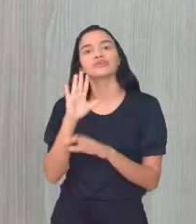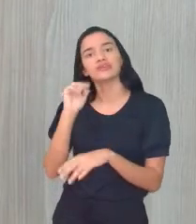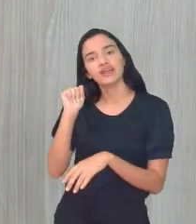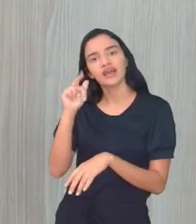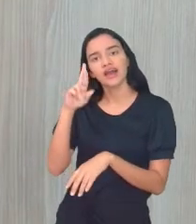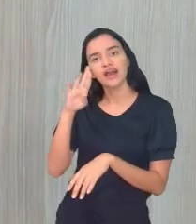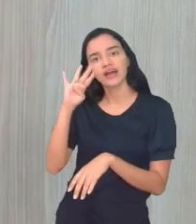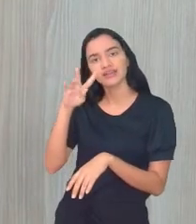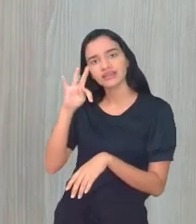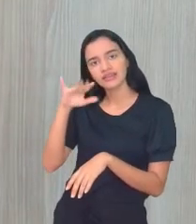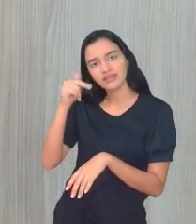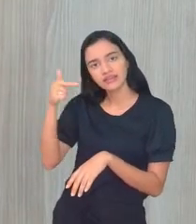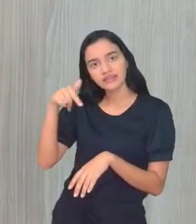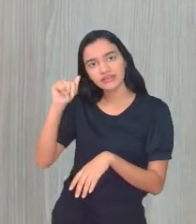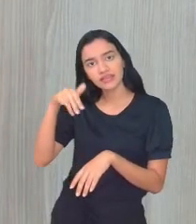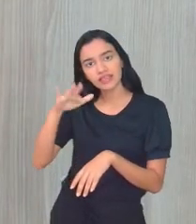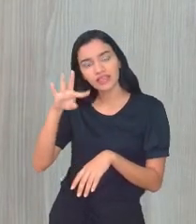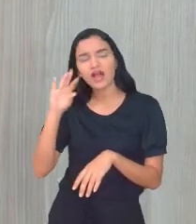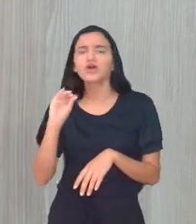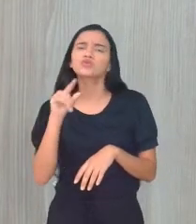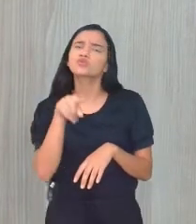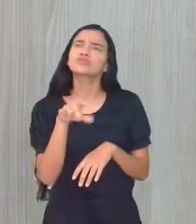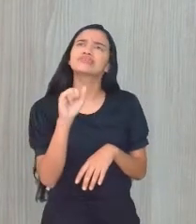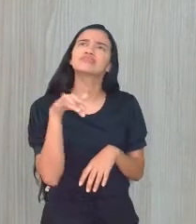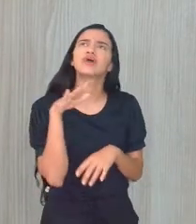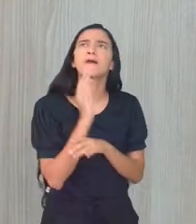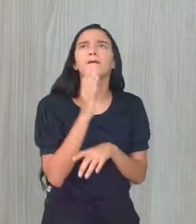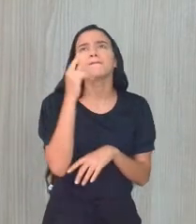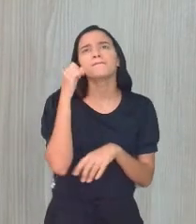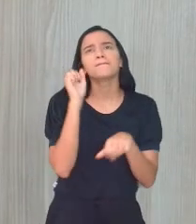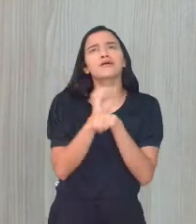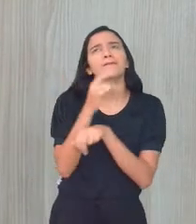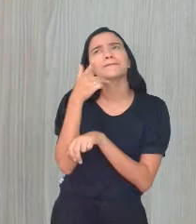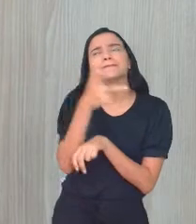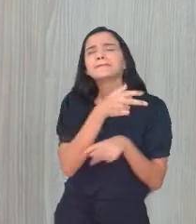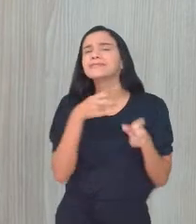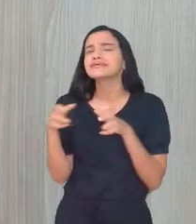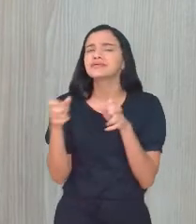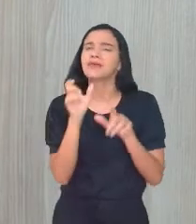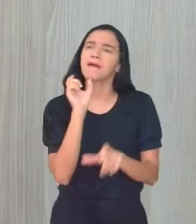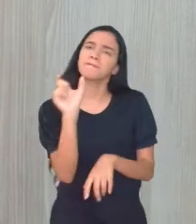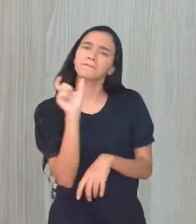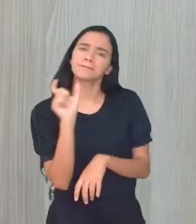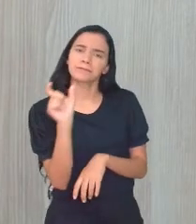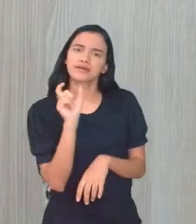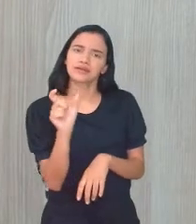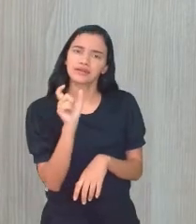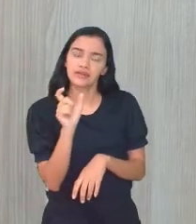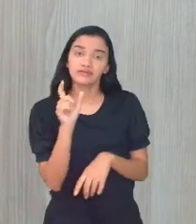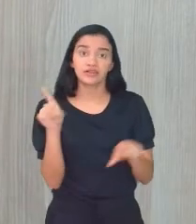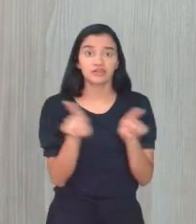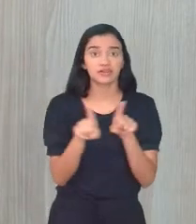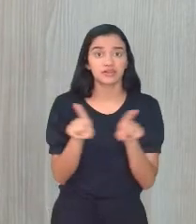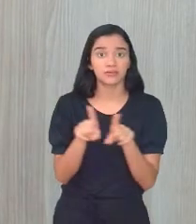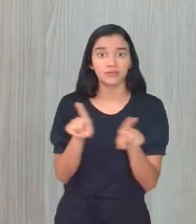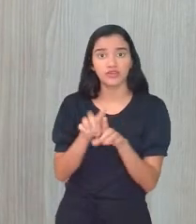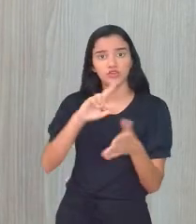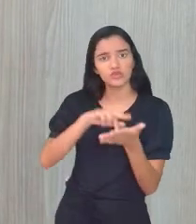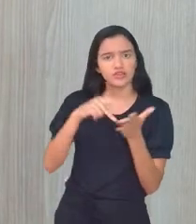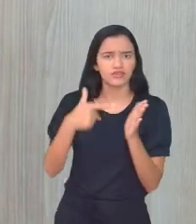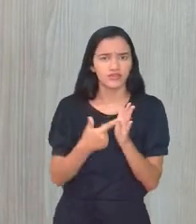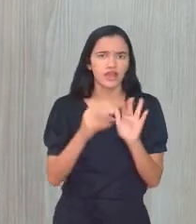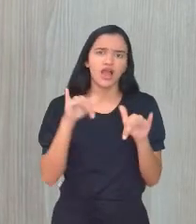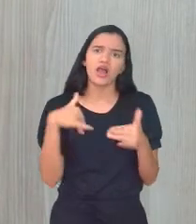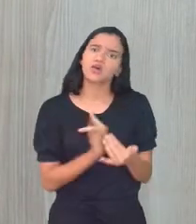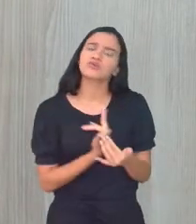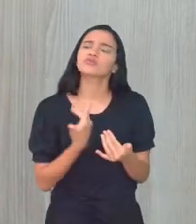significado de artesanato. E se você parar para perceber, enquanto palavra, né, enquanto etimologia, quando a gente